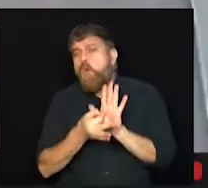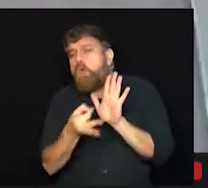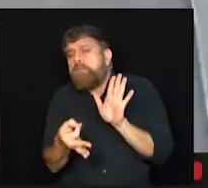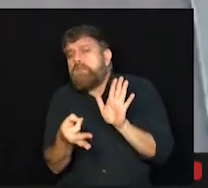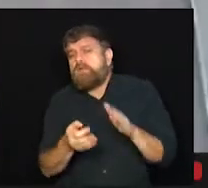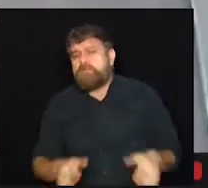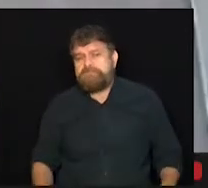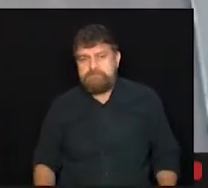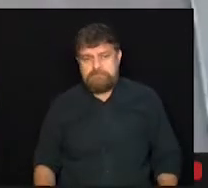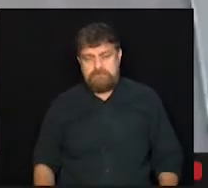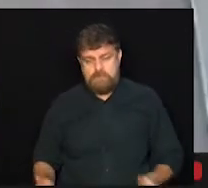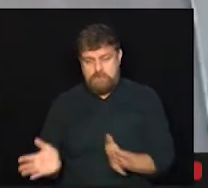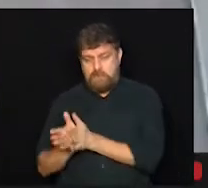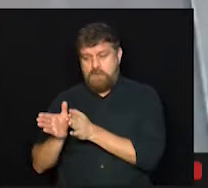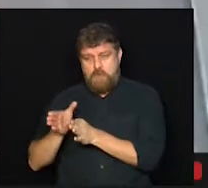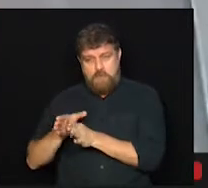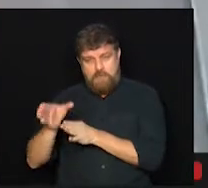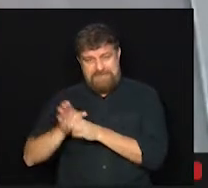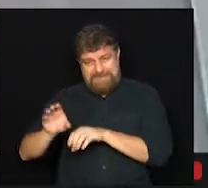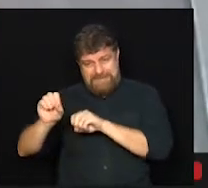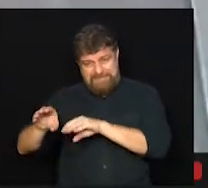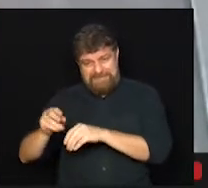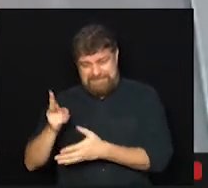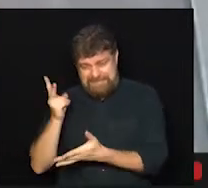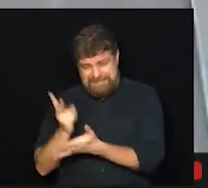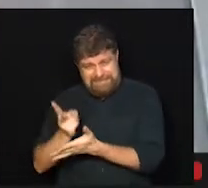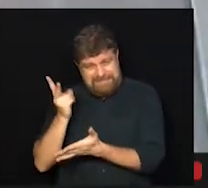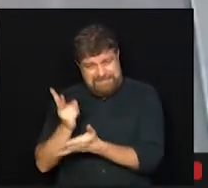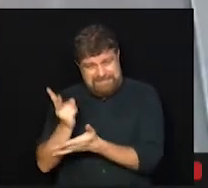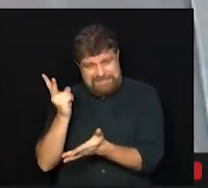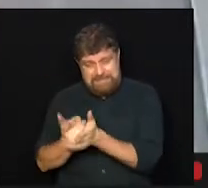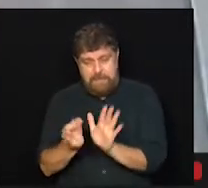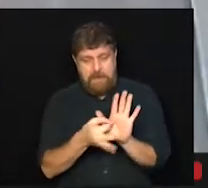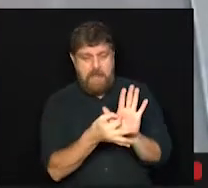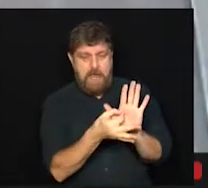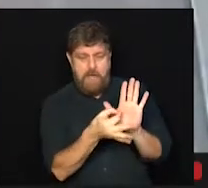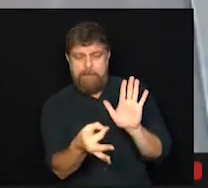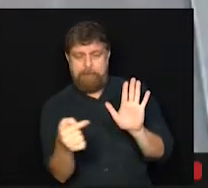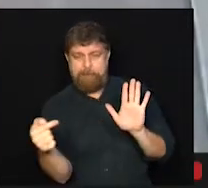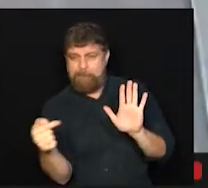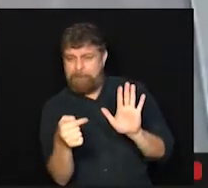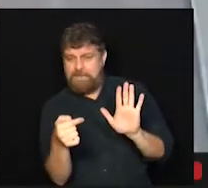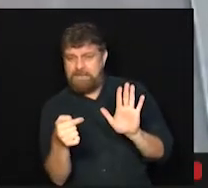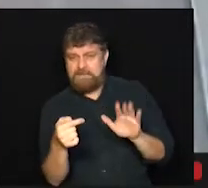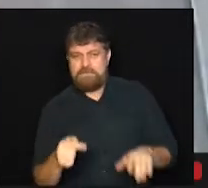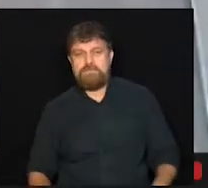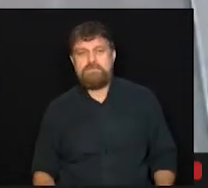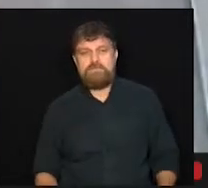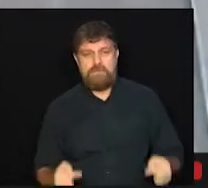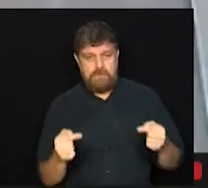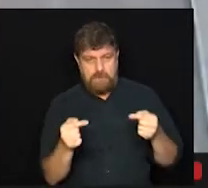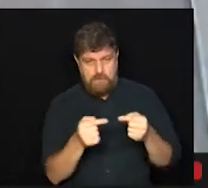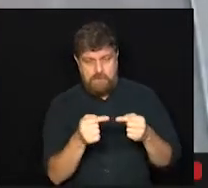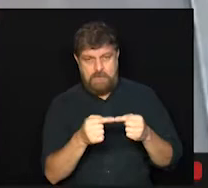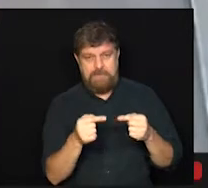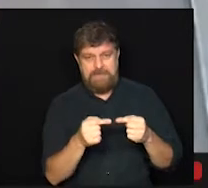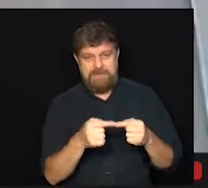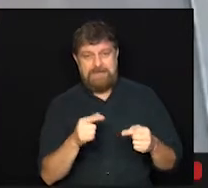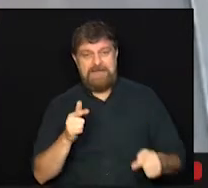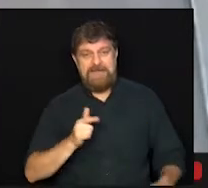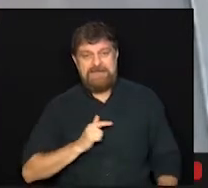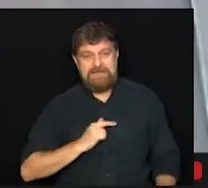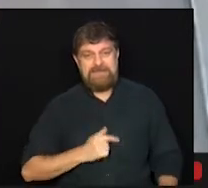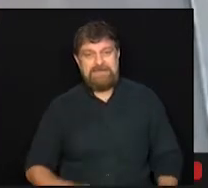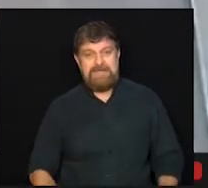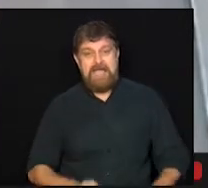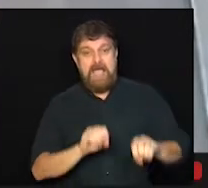O Conselho, desde sempre, ele tem uma posição, vamos dizer assim, favorável a recuperar a importância